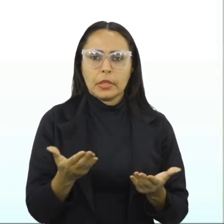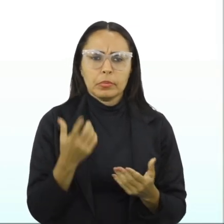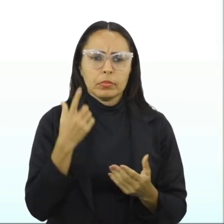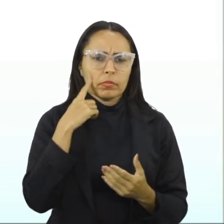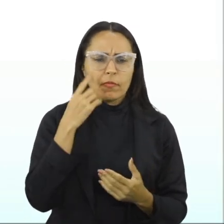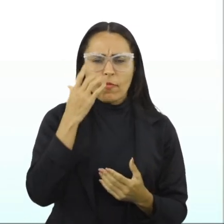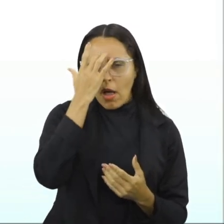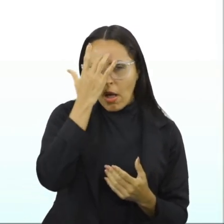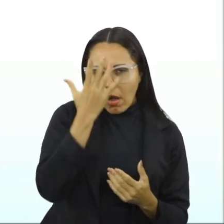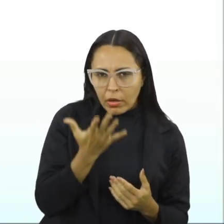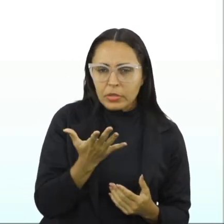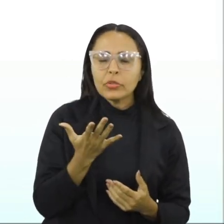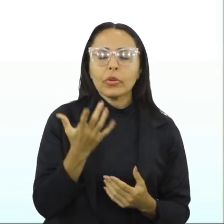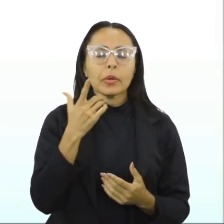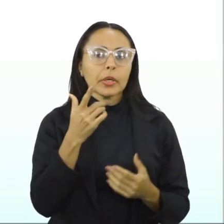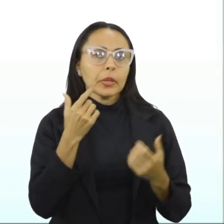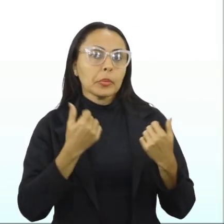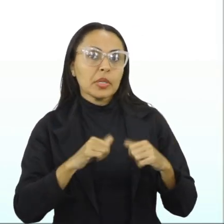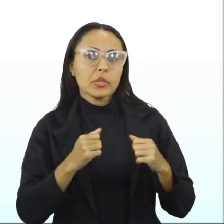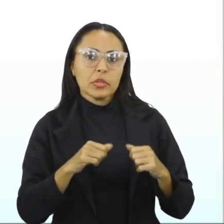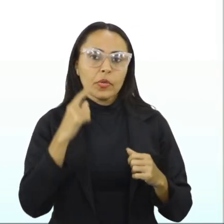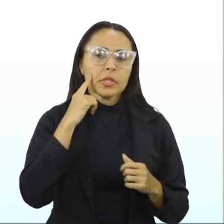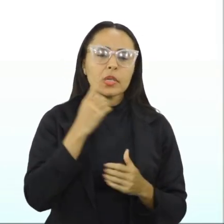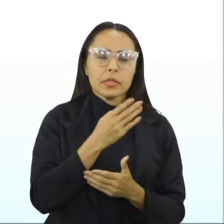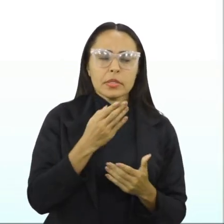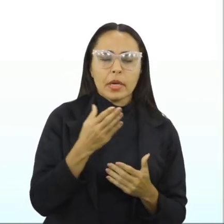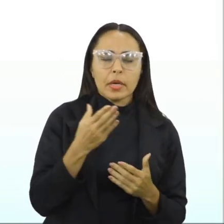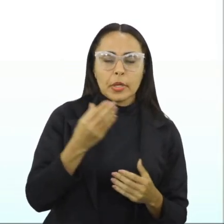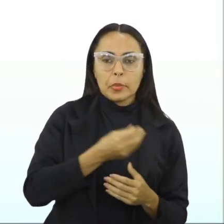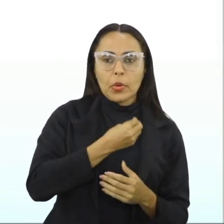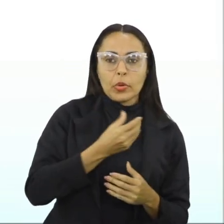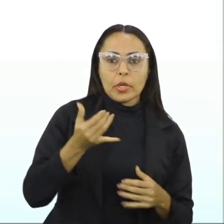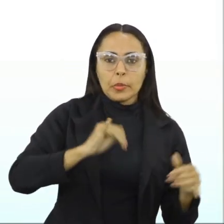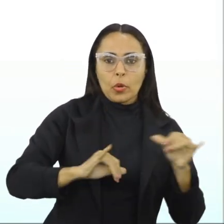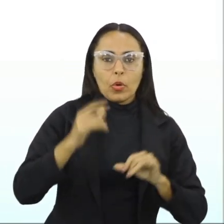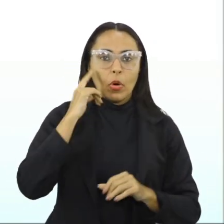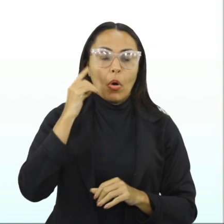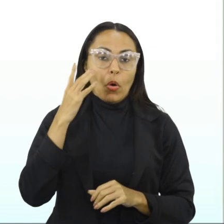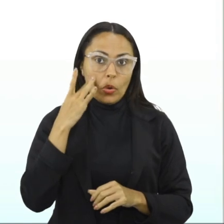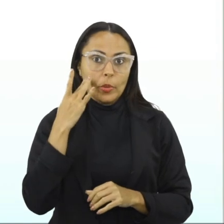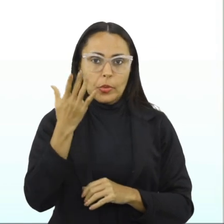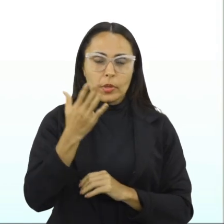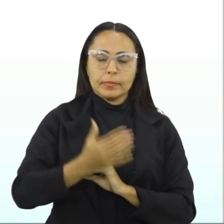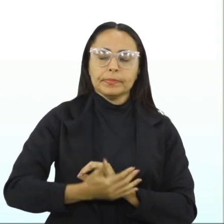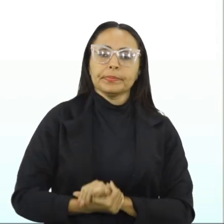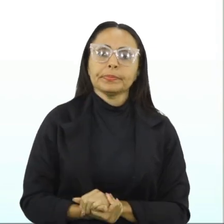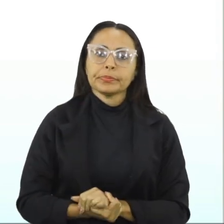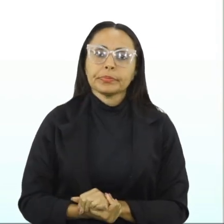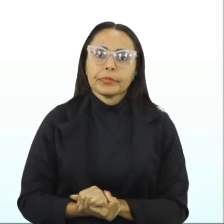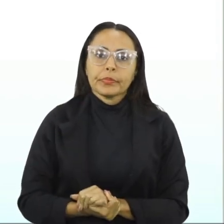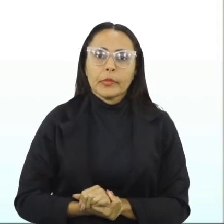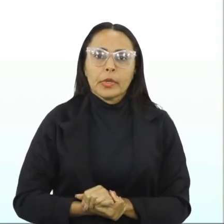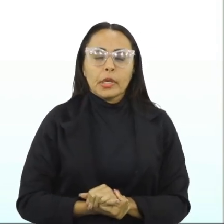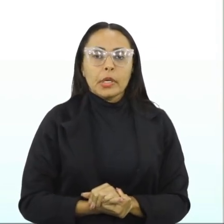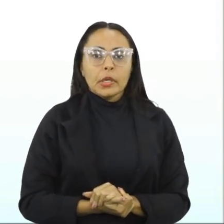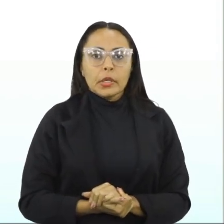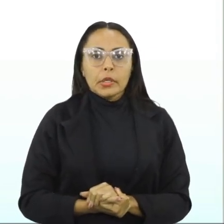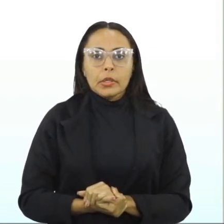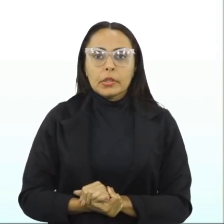da bioquímica, eu preciso que vocês saibam assim, bioquímica, olha pro quadro, viu? Sempre que a gente trabalhar com isso